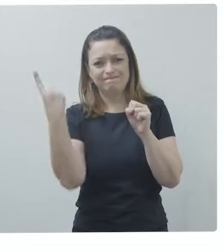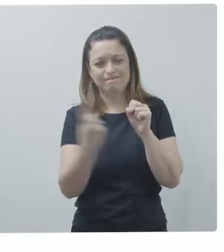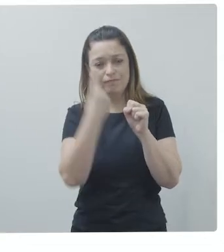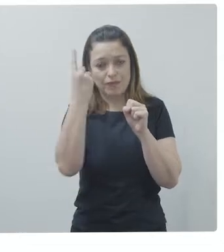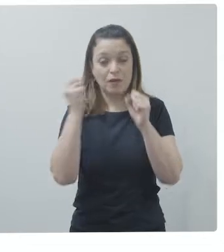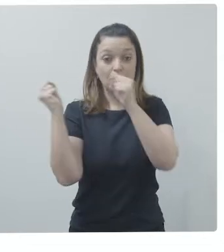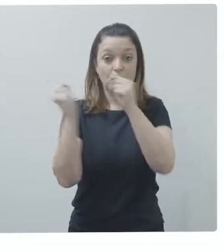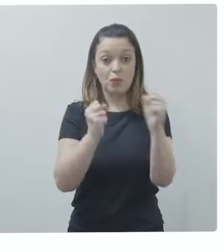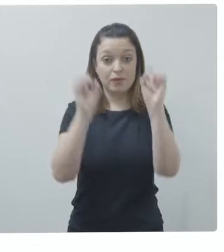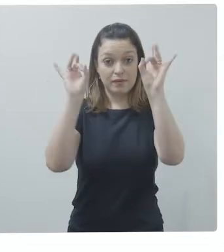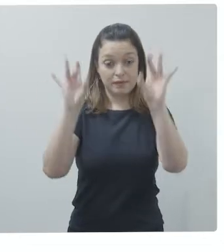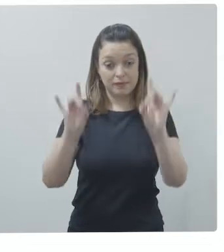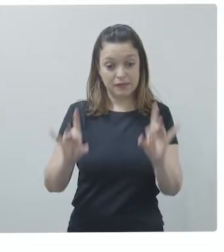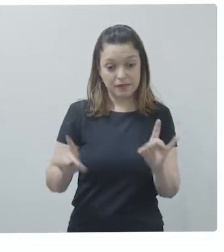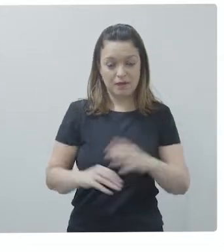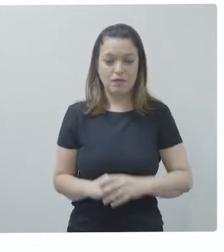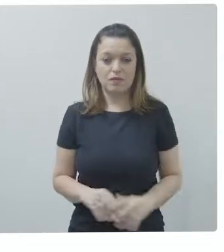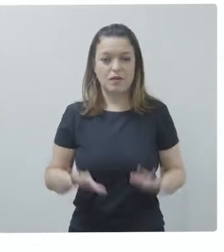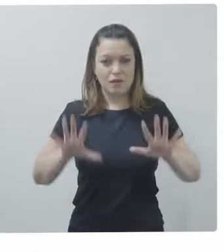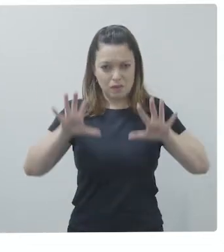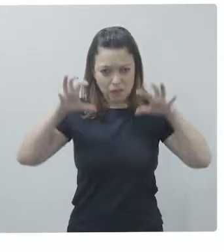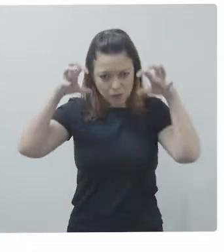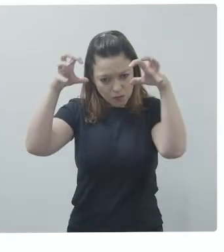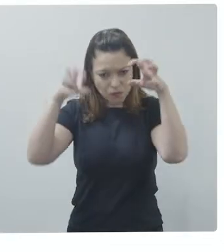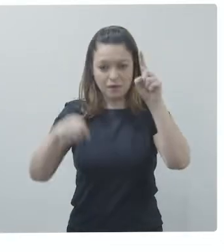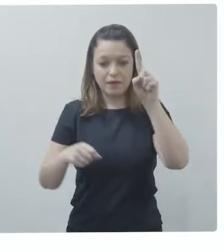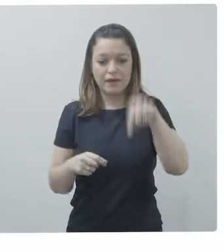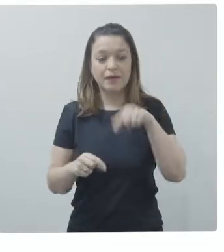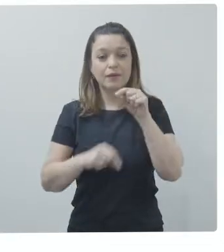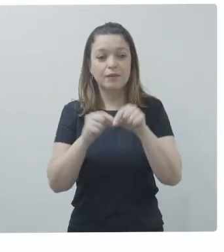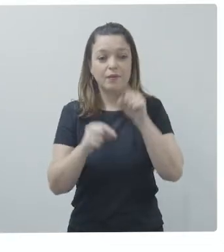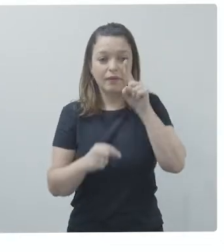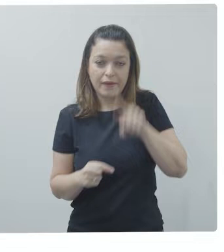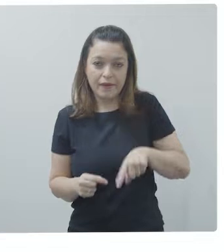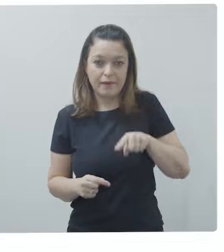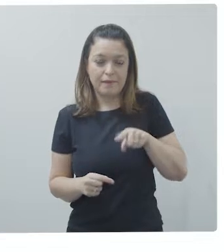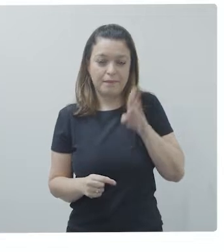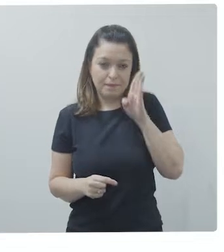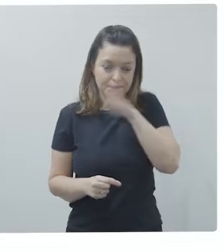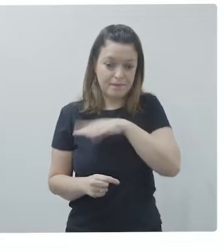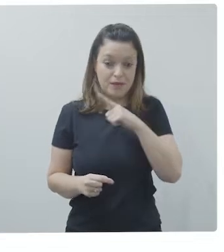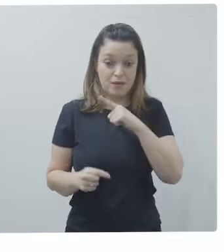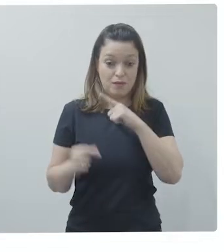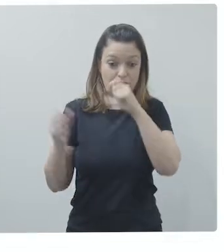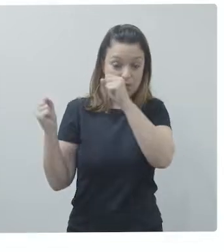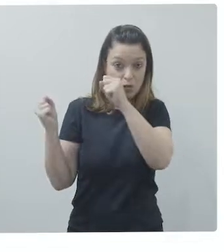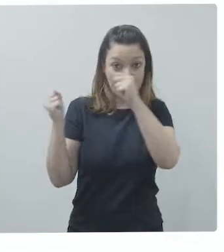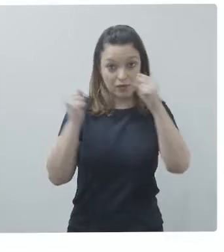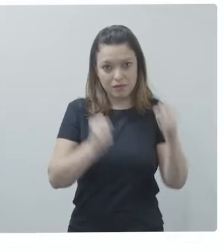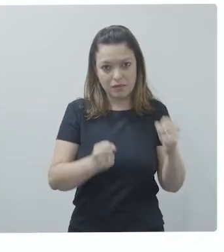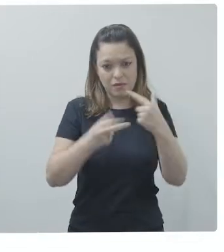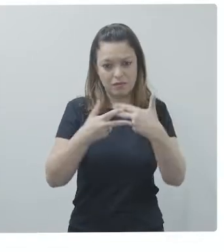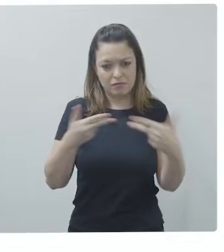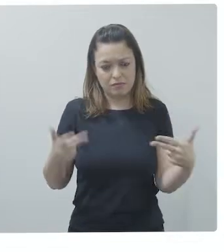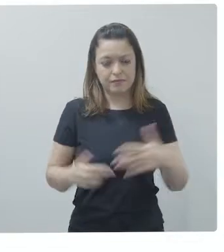especiais. Monstros, também chamados de bestas, possuíam poderes